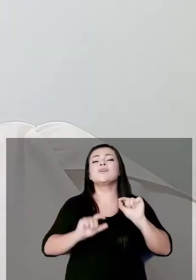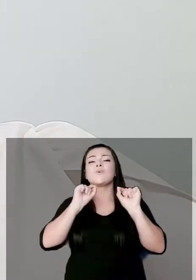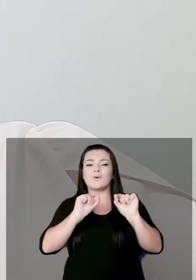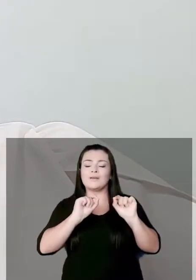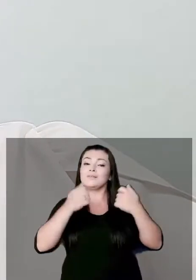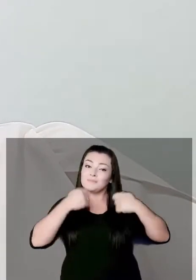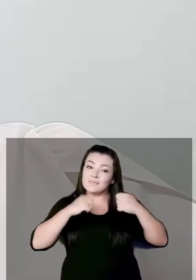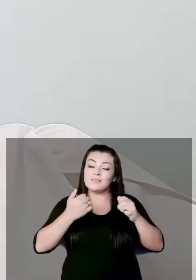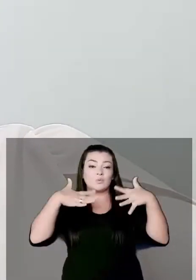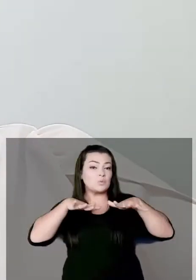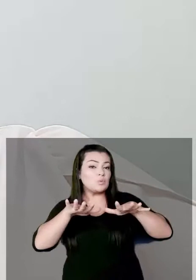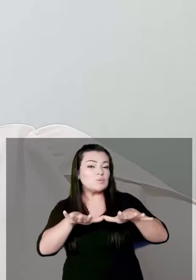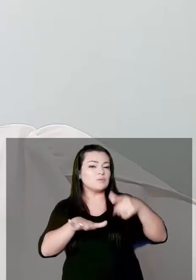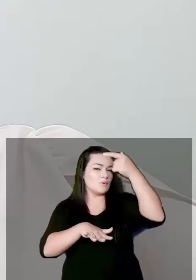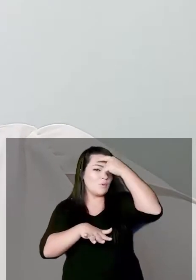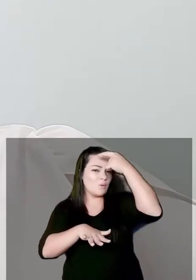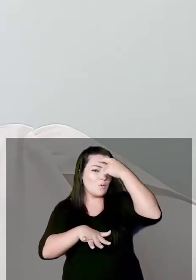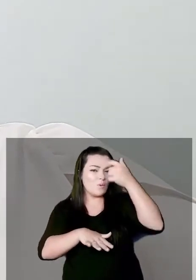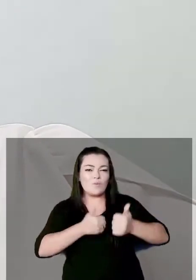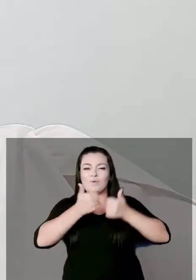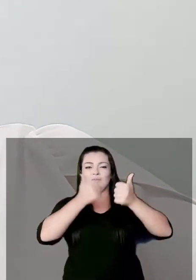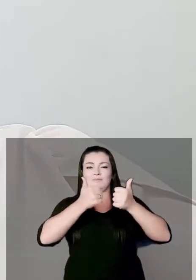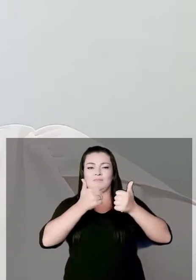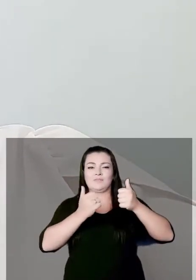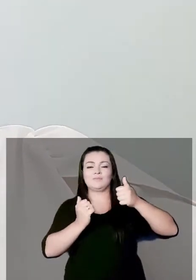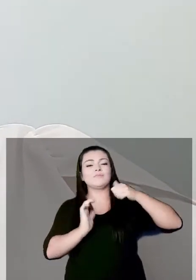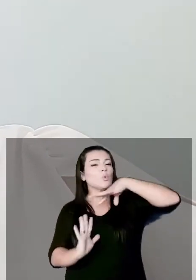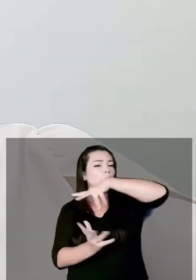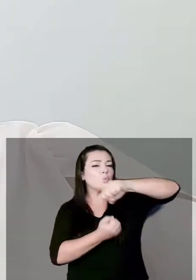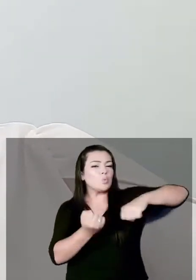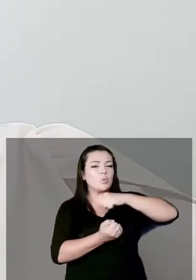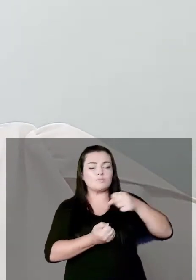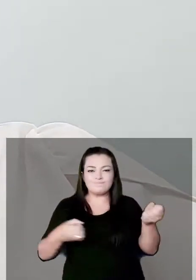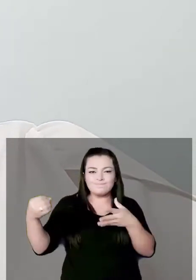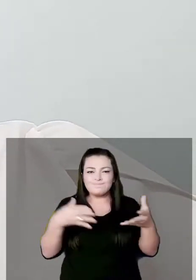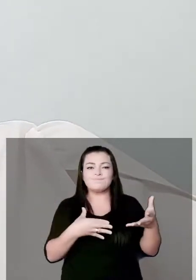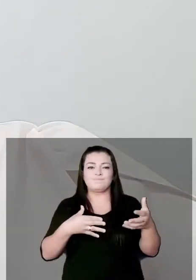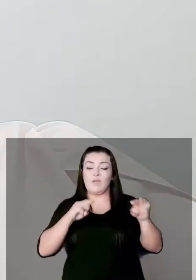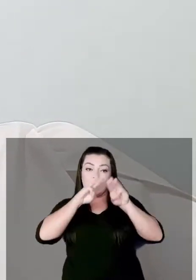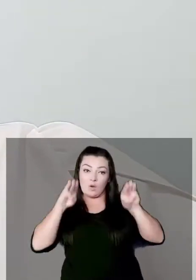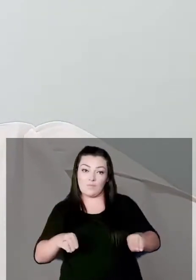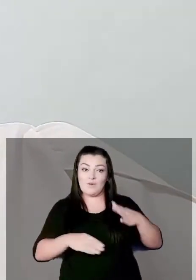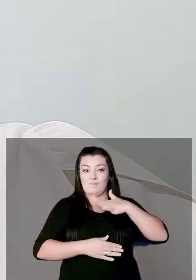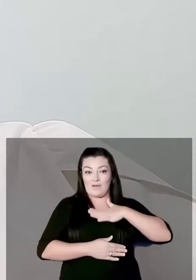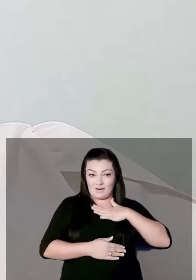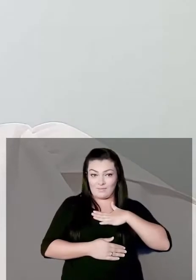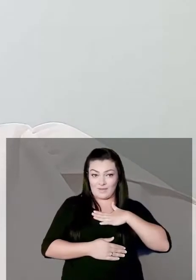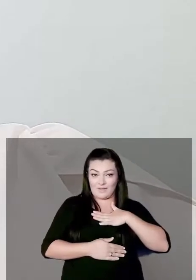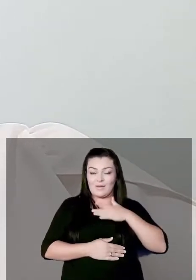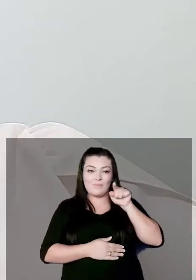museu inclusivo, consciente, sustentável, inovador. É um museu para